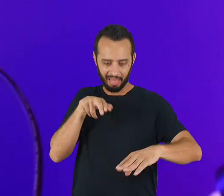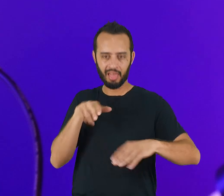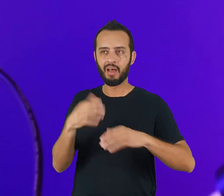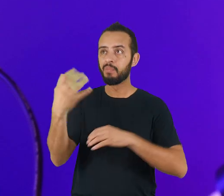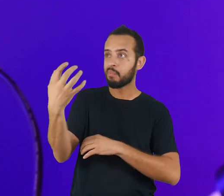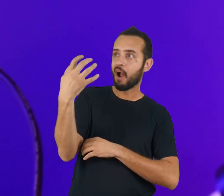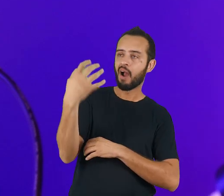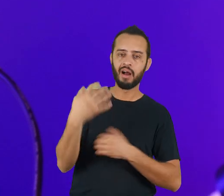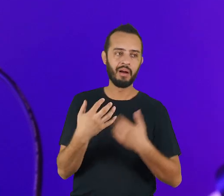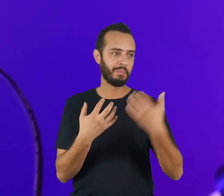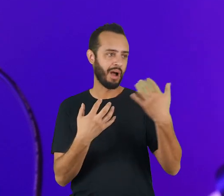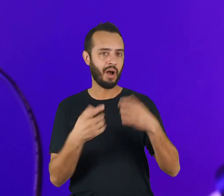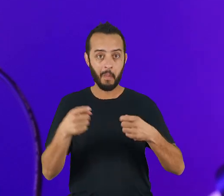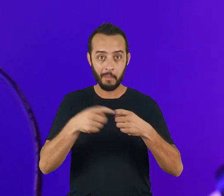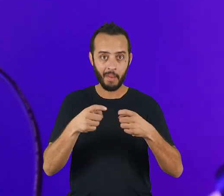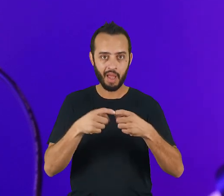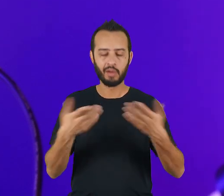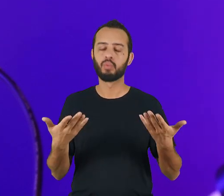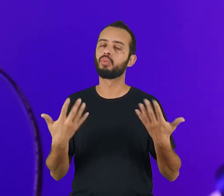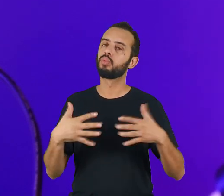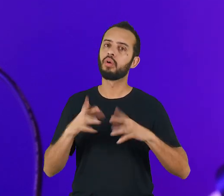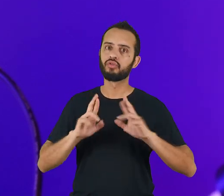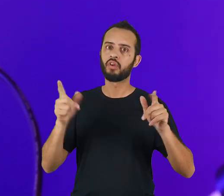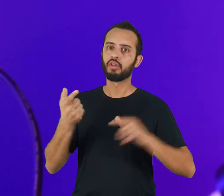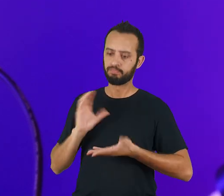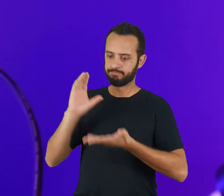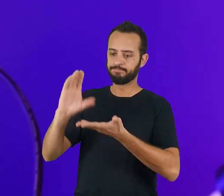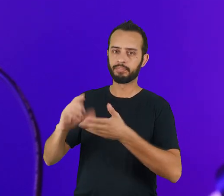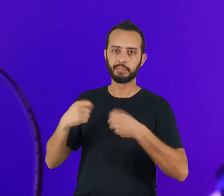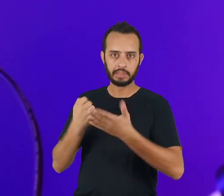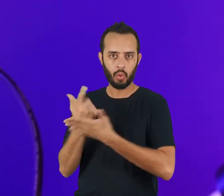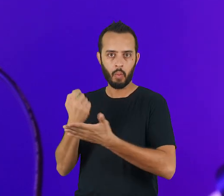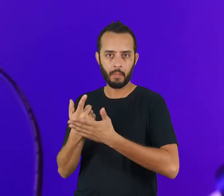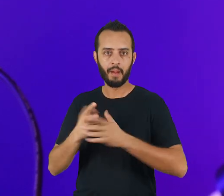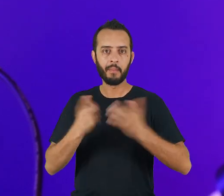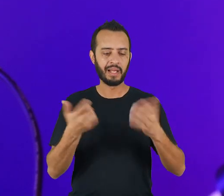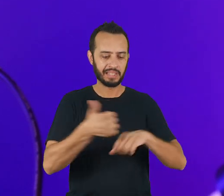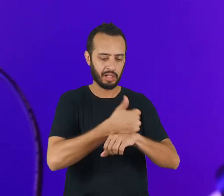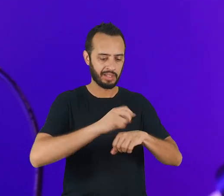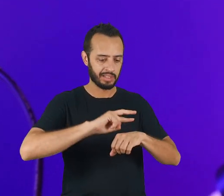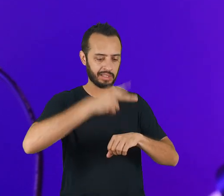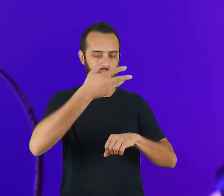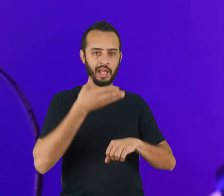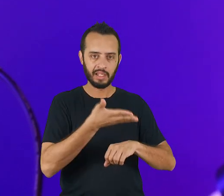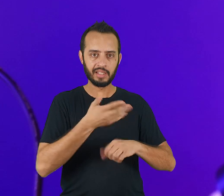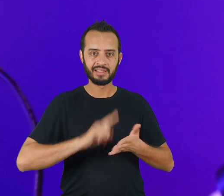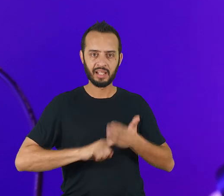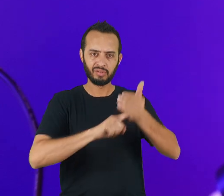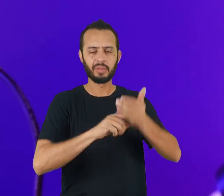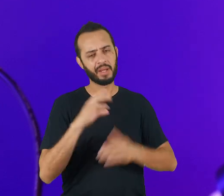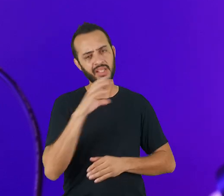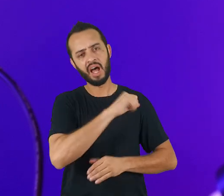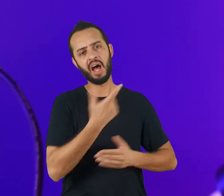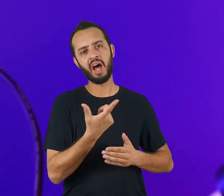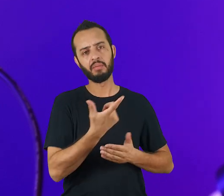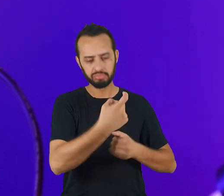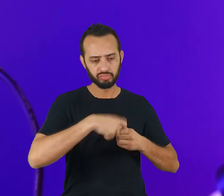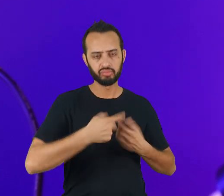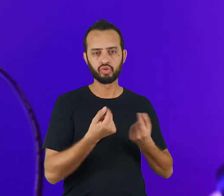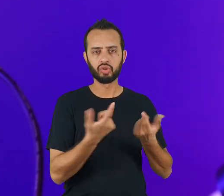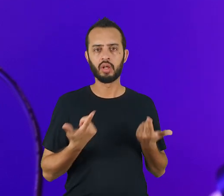mesmoo um consultório médico a carreira de tecnologia Ela traz um retorno muito mais rápido então assim hoje a gente